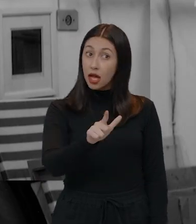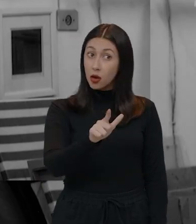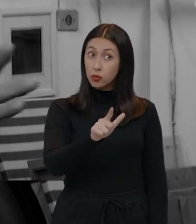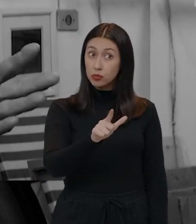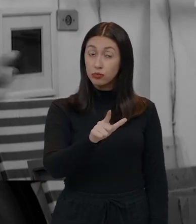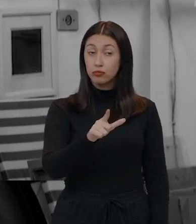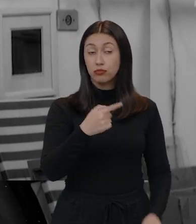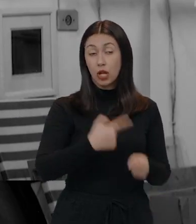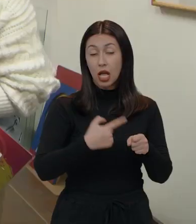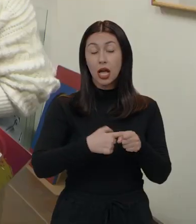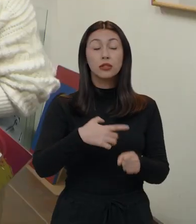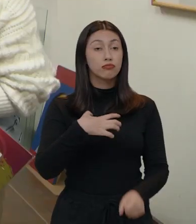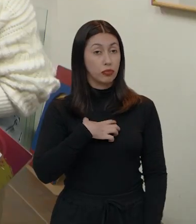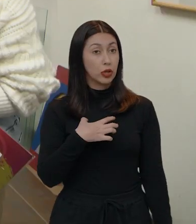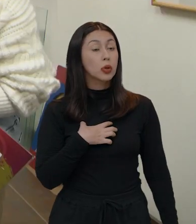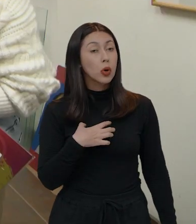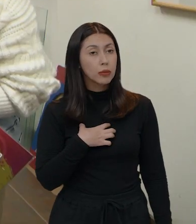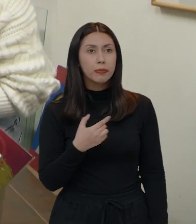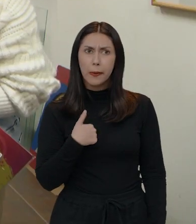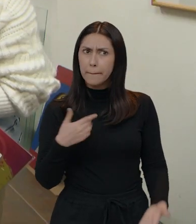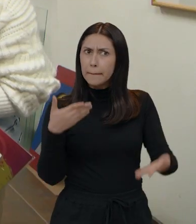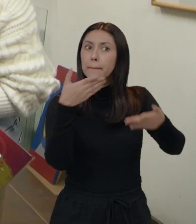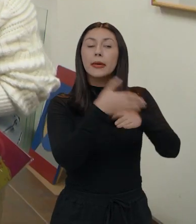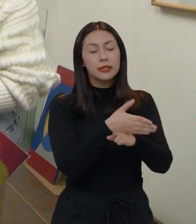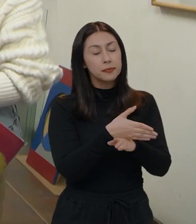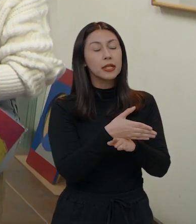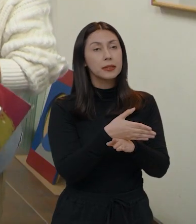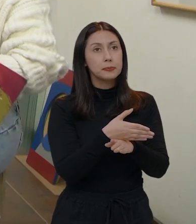Bienal maravilhosa, né? Eu participei da Bienal.